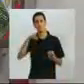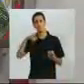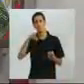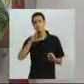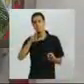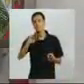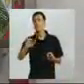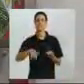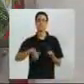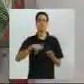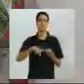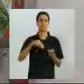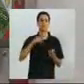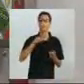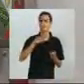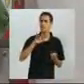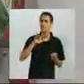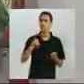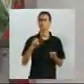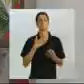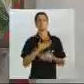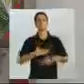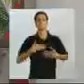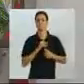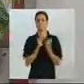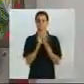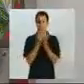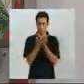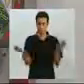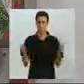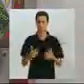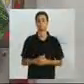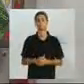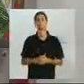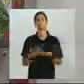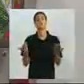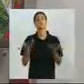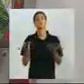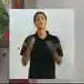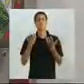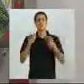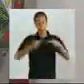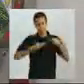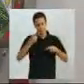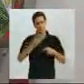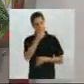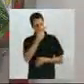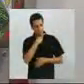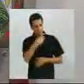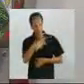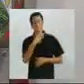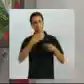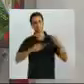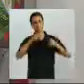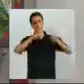carinho, e foi um prazer ter estado ali com todos vocês. Eu quero tratar aqui, senhor presidente, de um assunto que é claro,